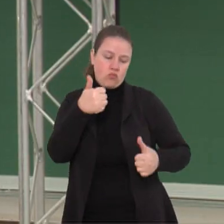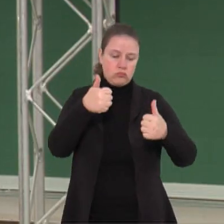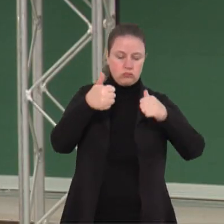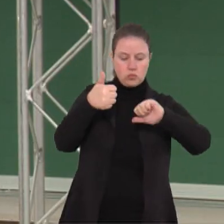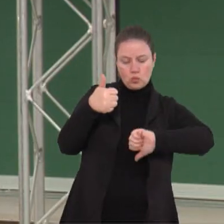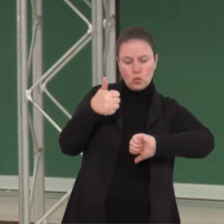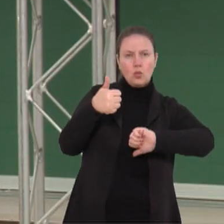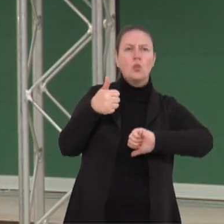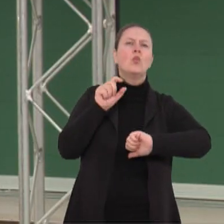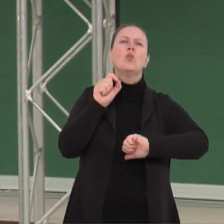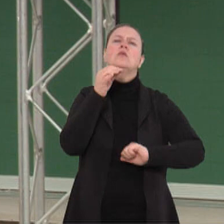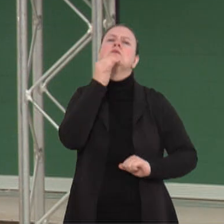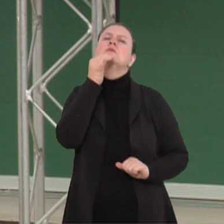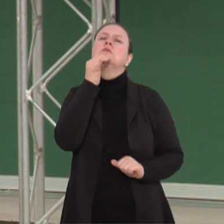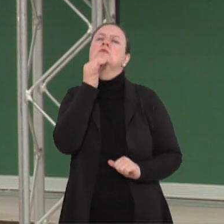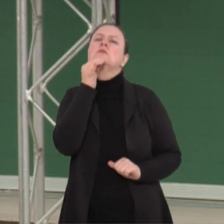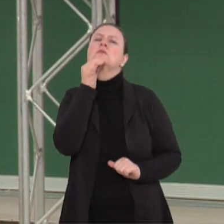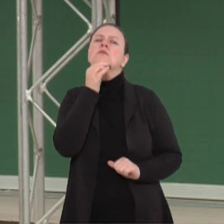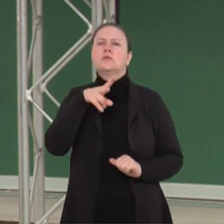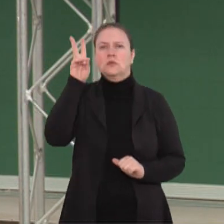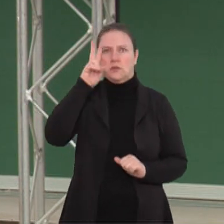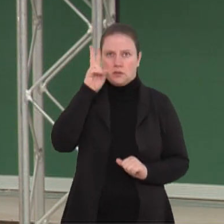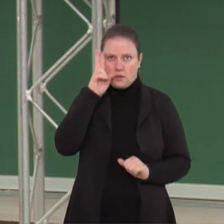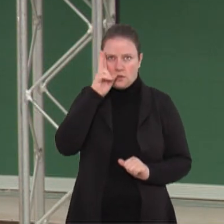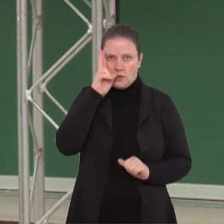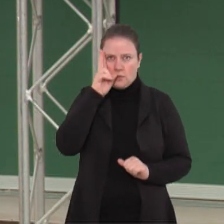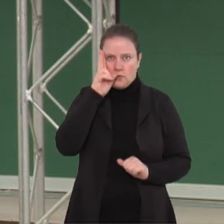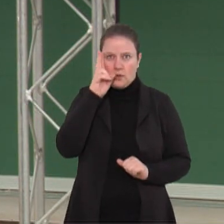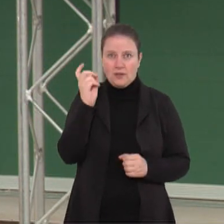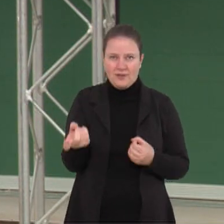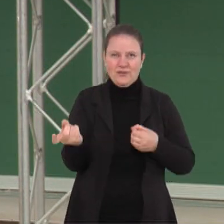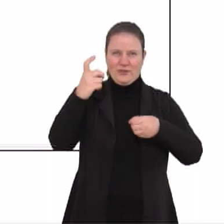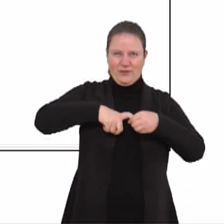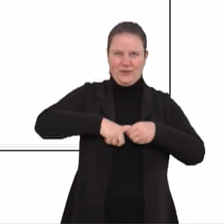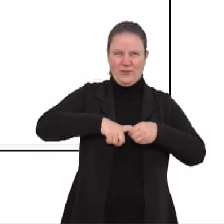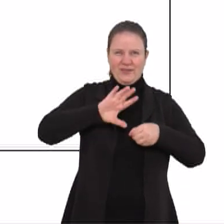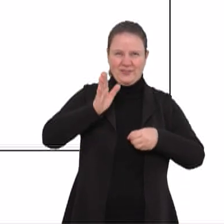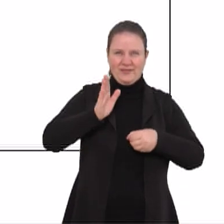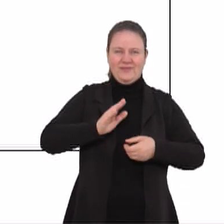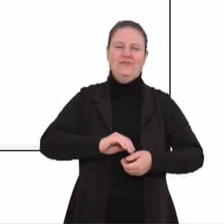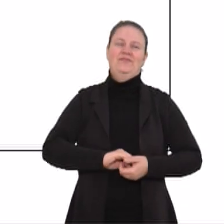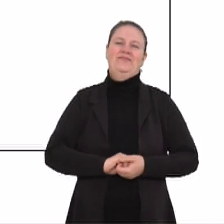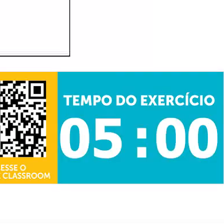Que exemplo será que você consegue tirar sobre isso? Daqui a pouco voltamos.